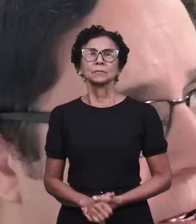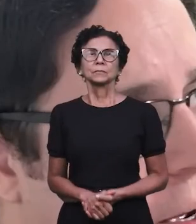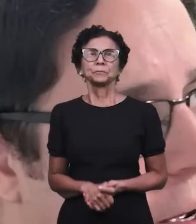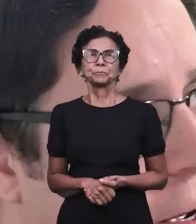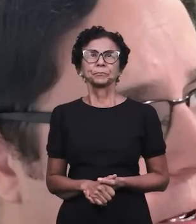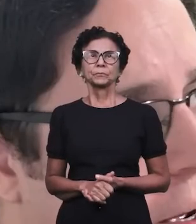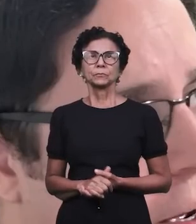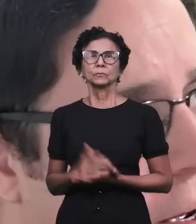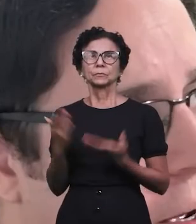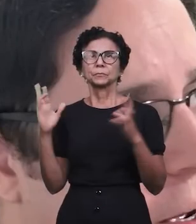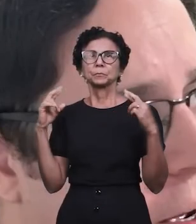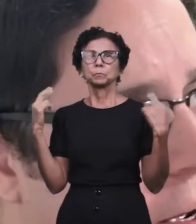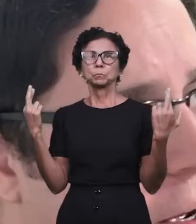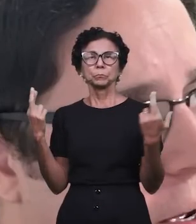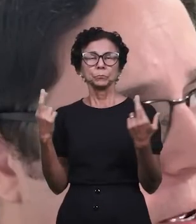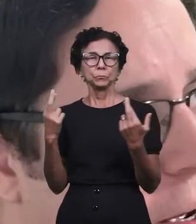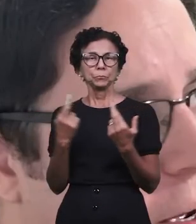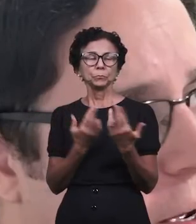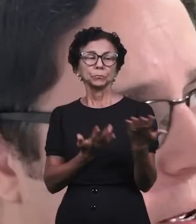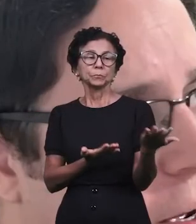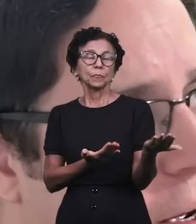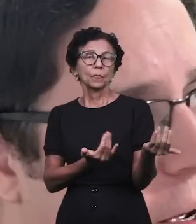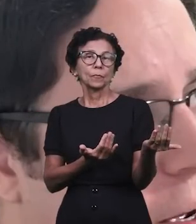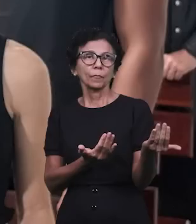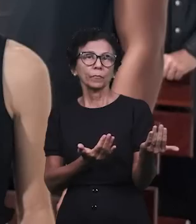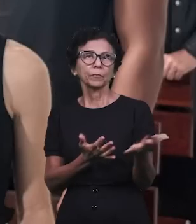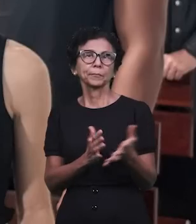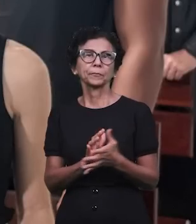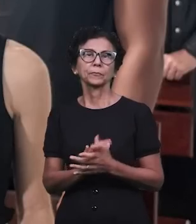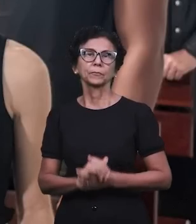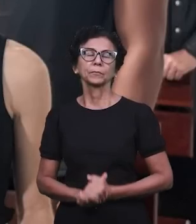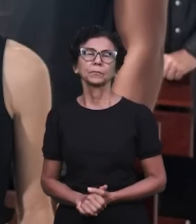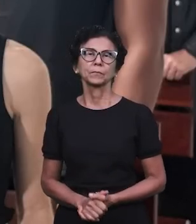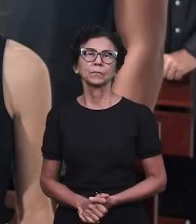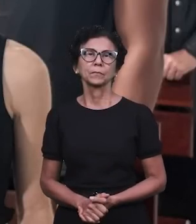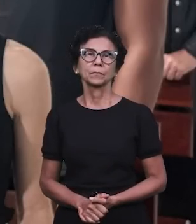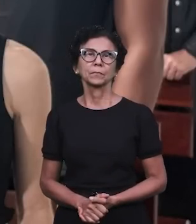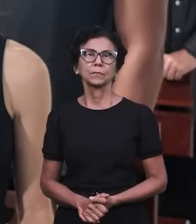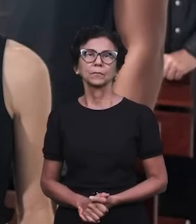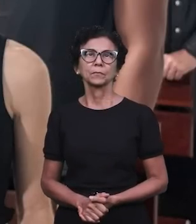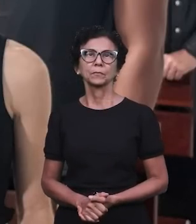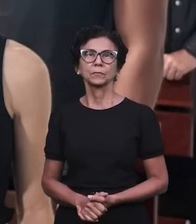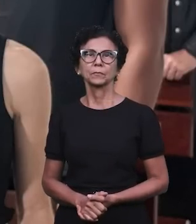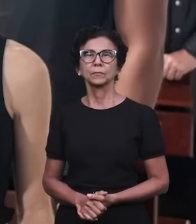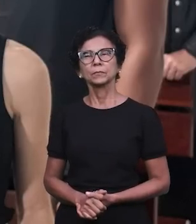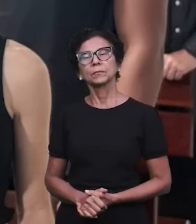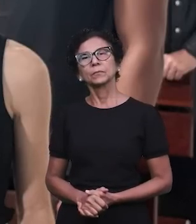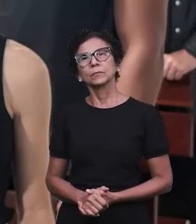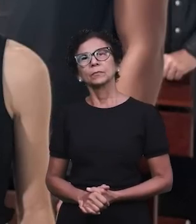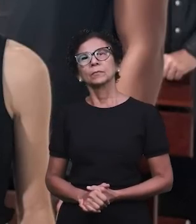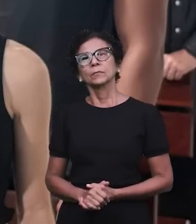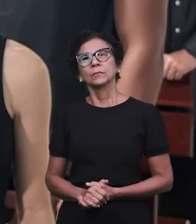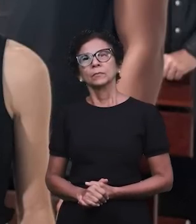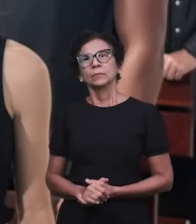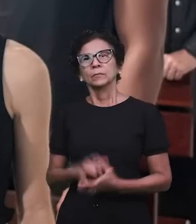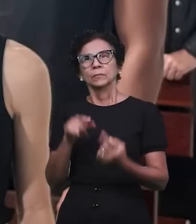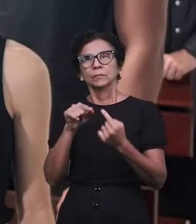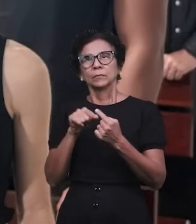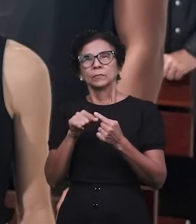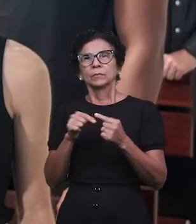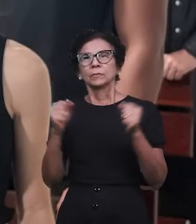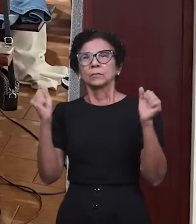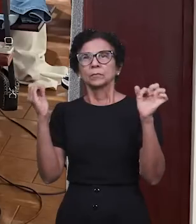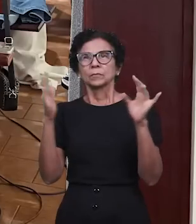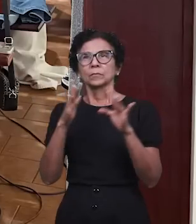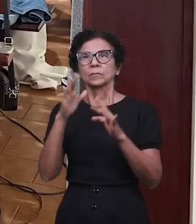participação mostrando uma reunião que foi realizada com jovens da micro-região da Asa Sul. E essa foi uma reunião de glorificação ao